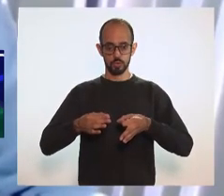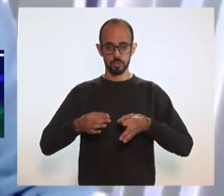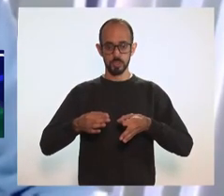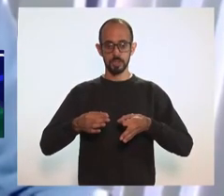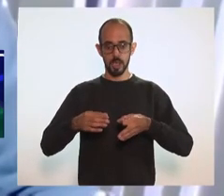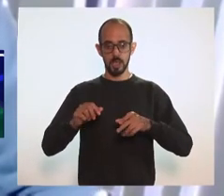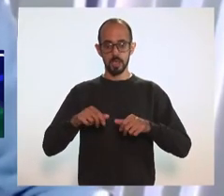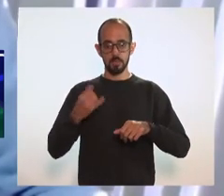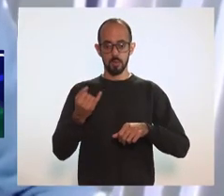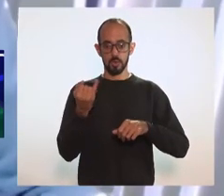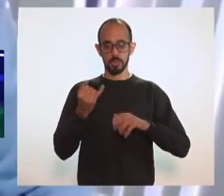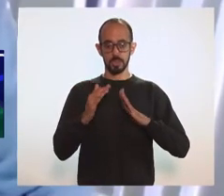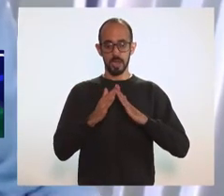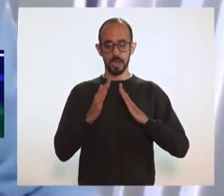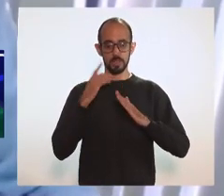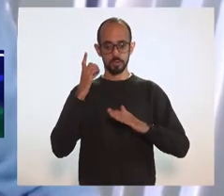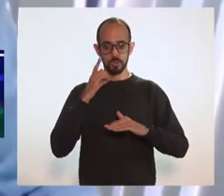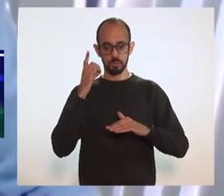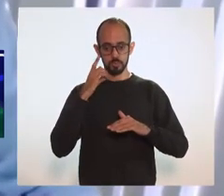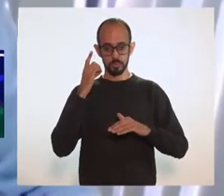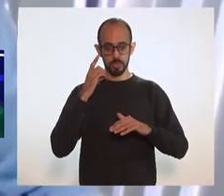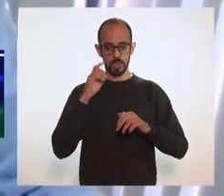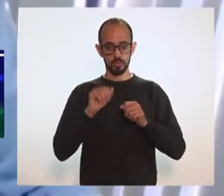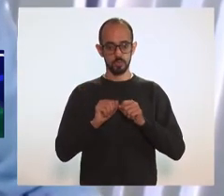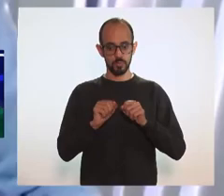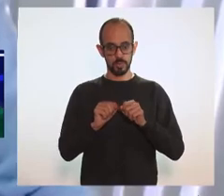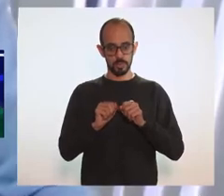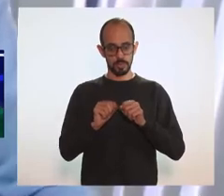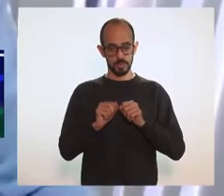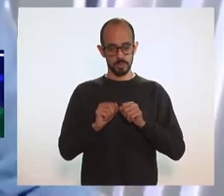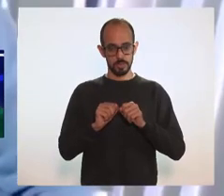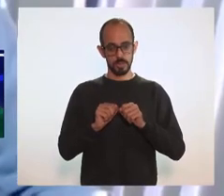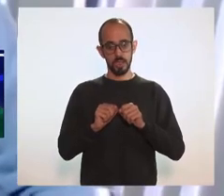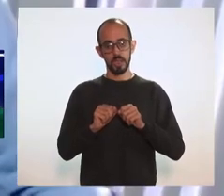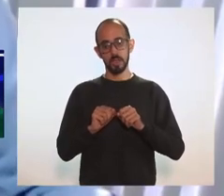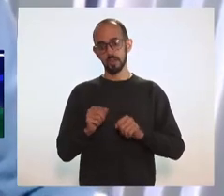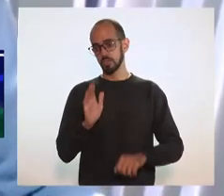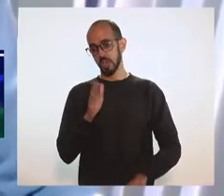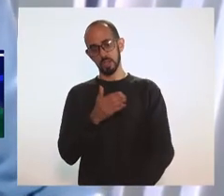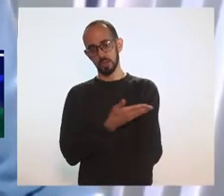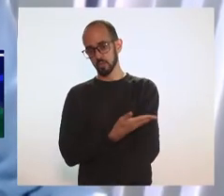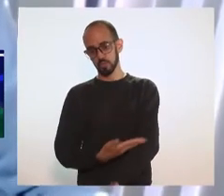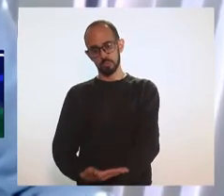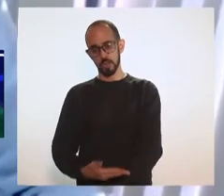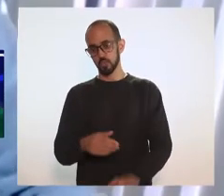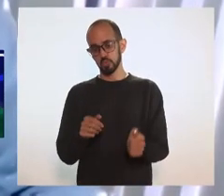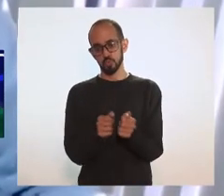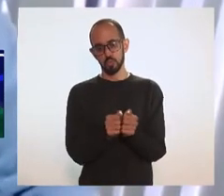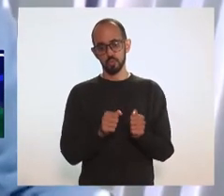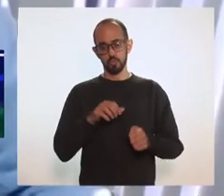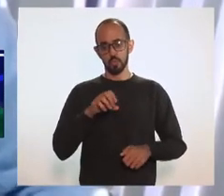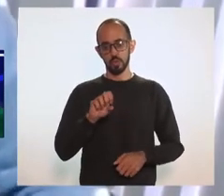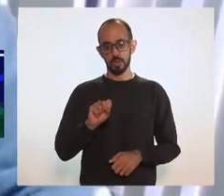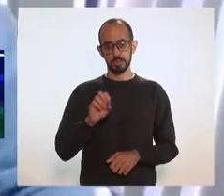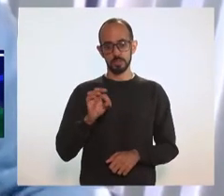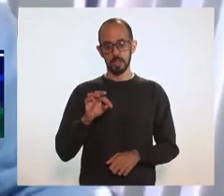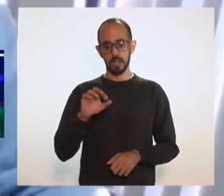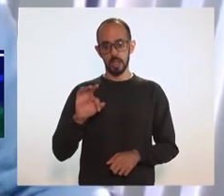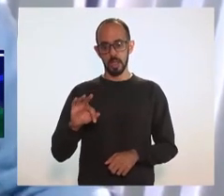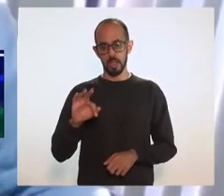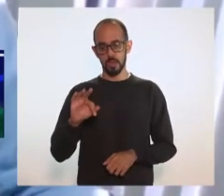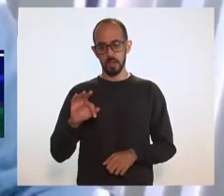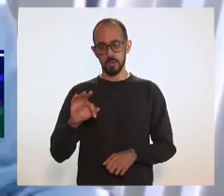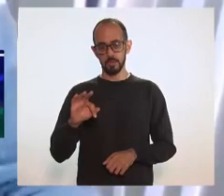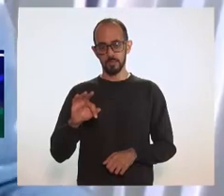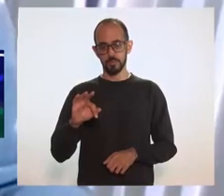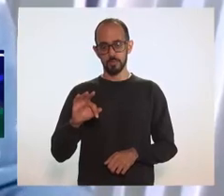pudesse recorrer, como só ia acontecer, inclusive, como costuma acontecer, junto ao Supremo Tribunal Federal, porque